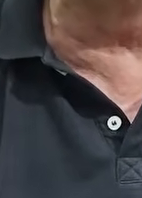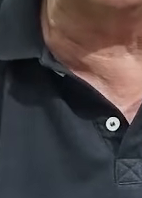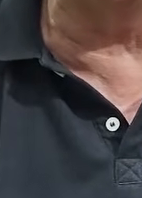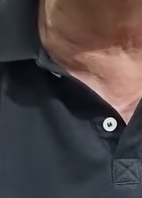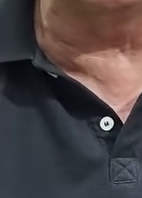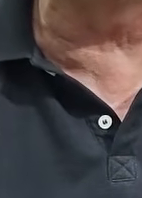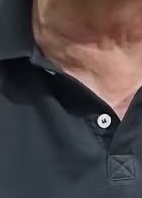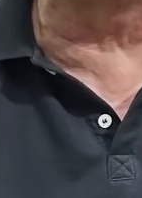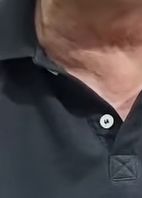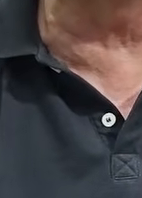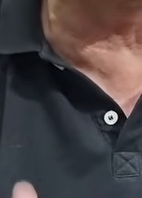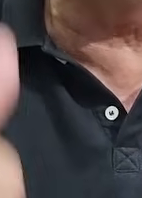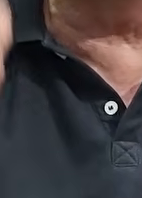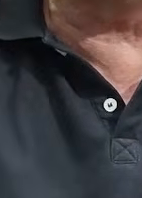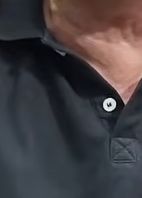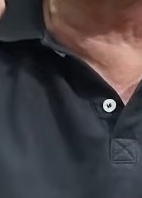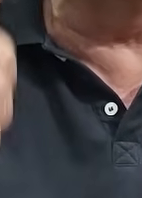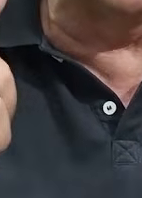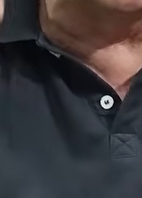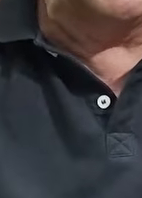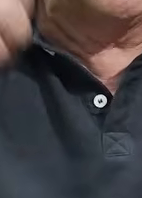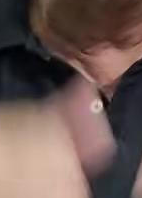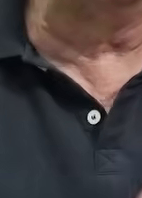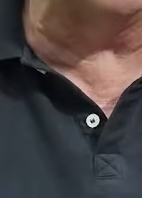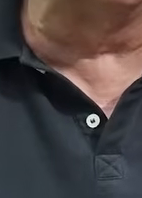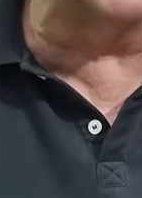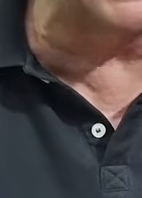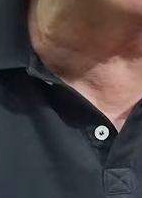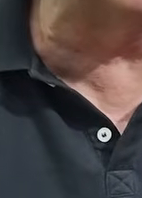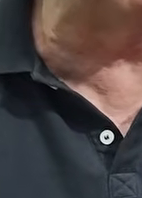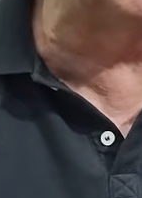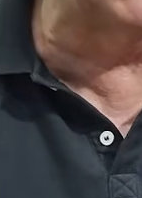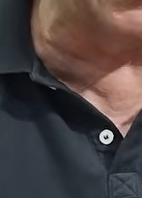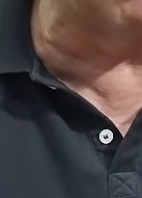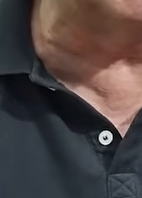o dedo no like, deixa seu comentário e passa adiante. Valeu, gente. Tchau.